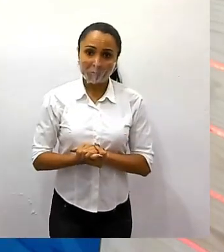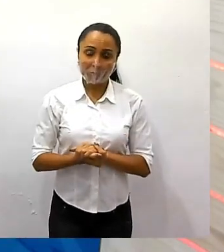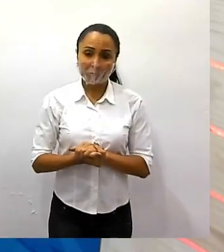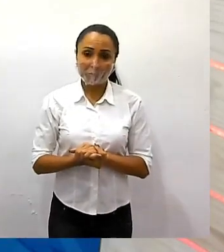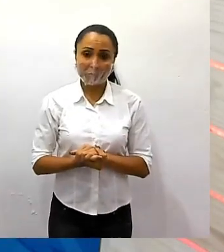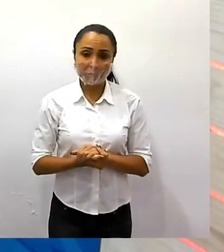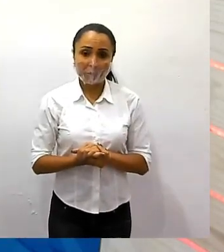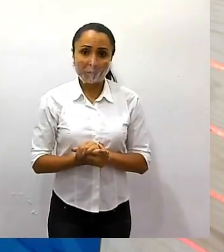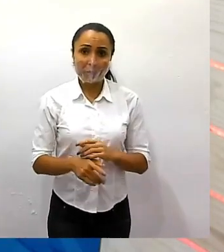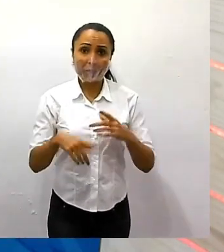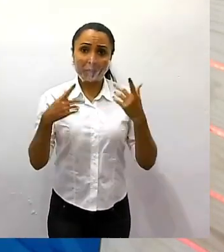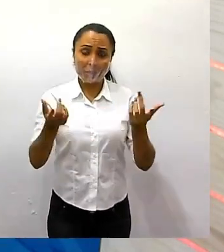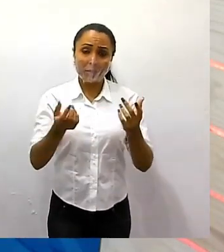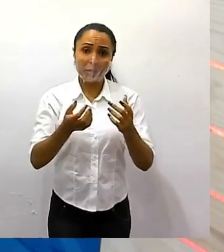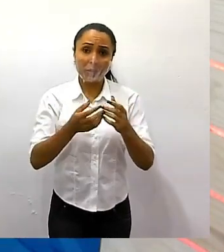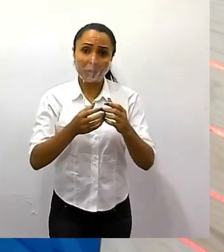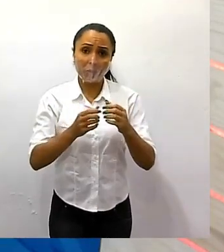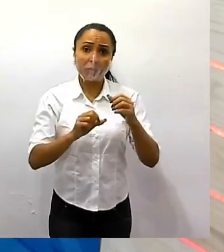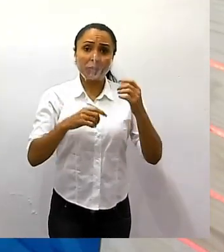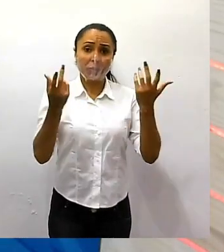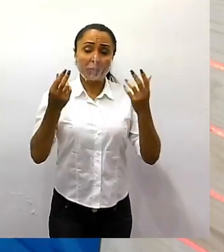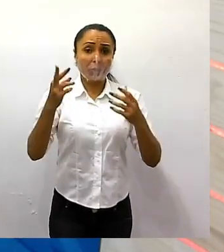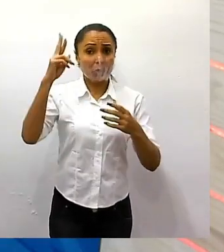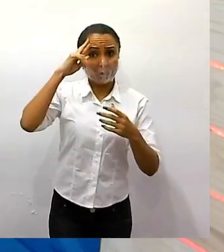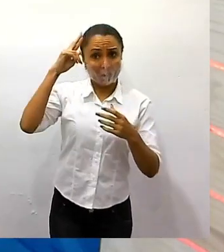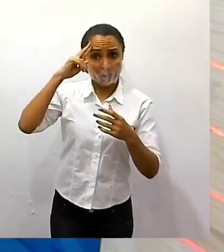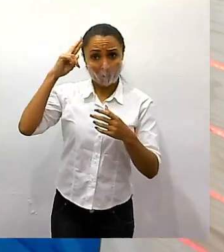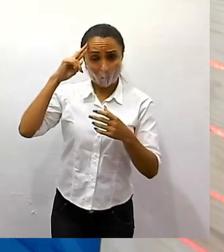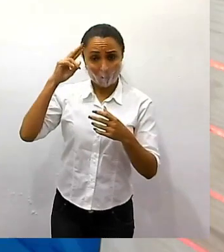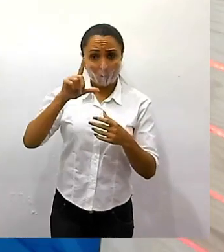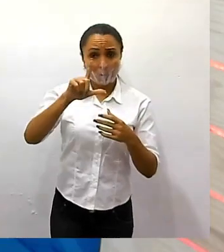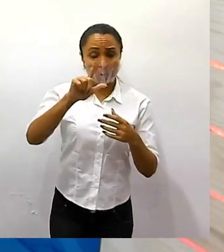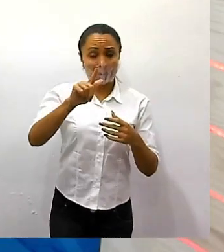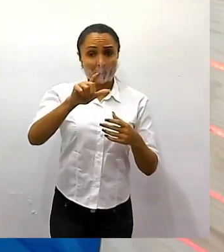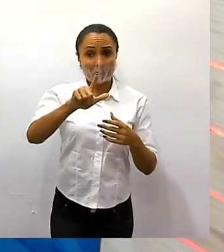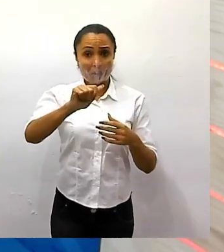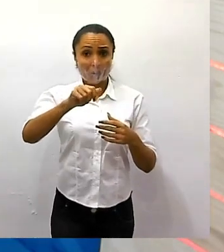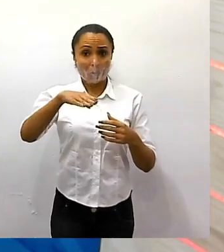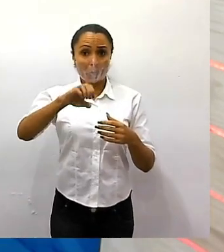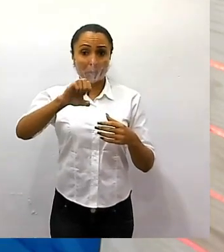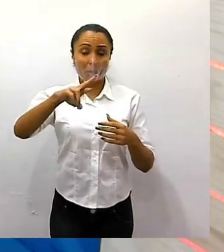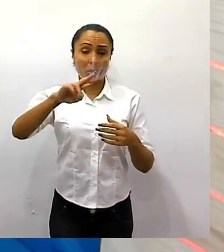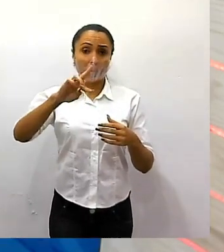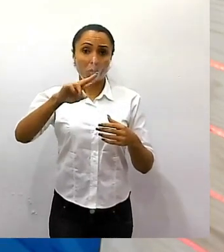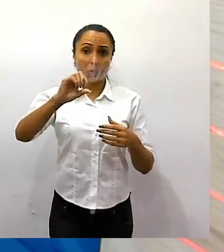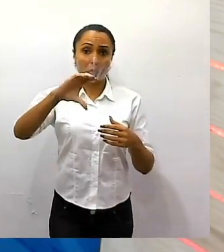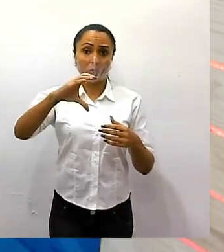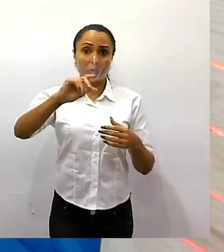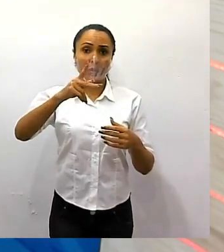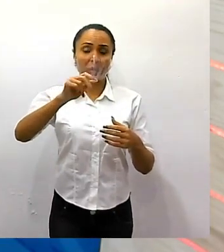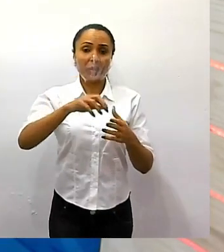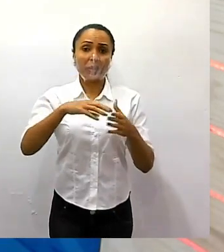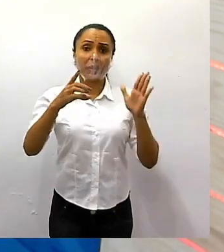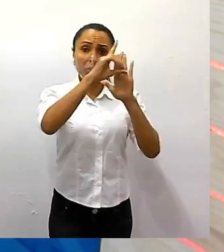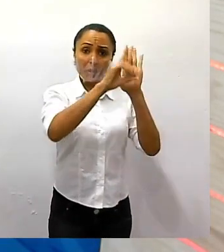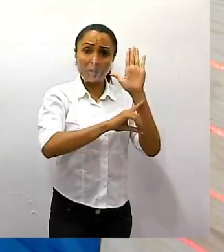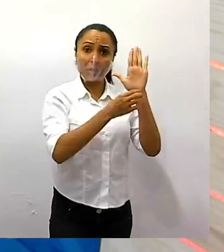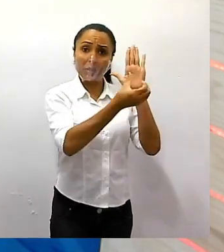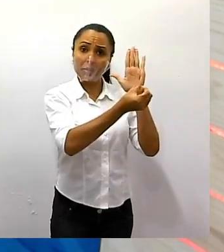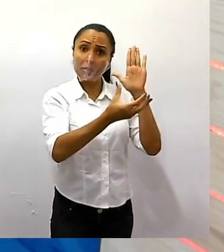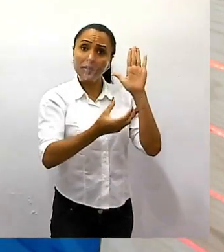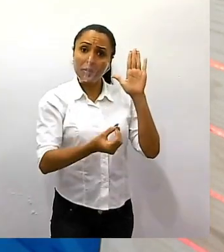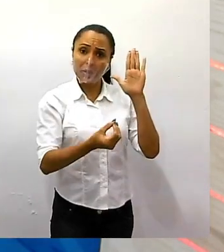eles são produções dirigidas pelo Glauber Rocha, né, realizadas na década de 60, e